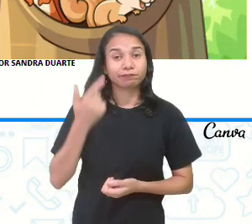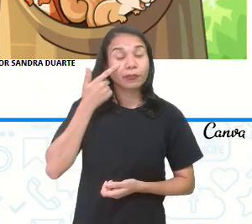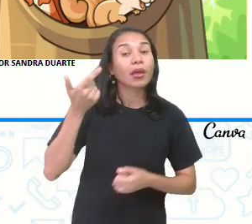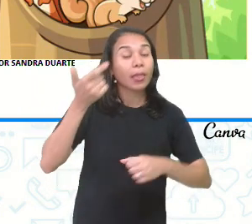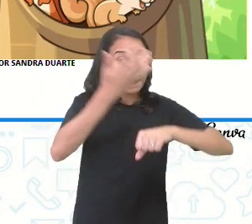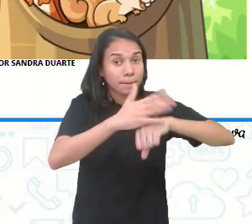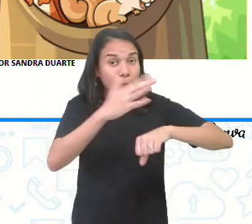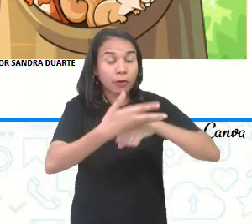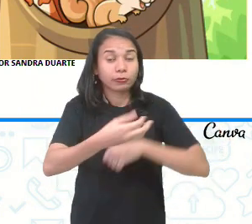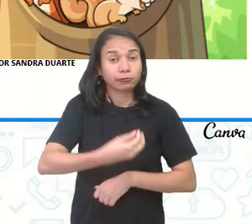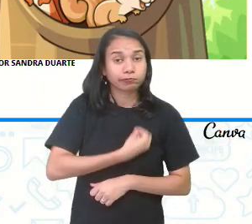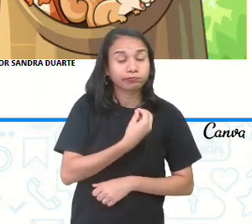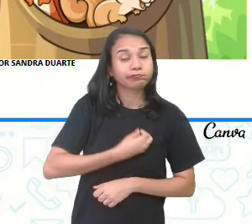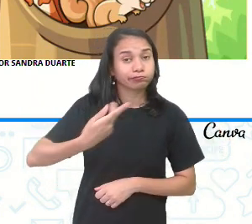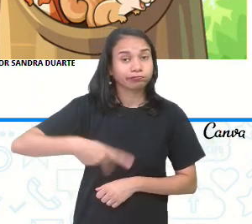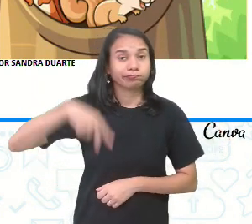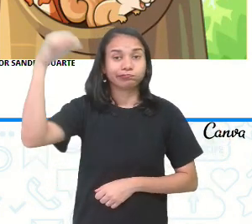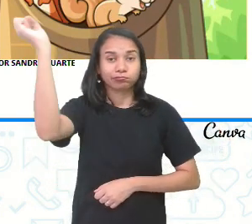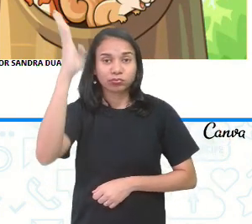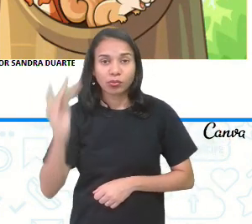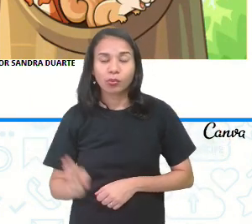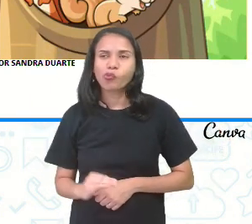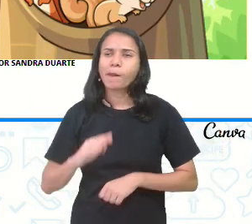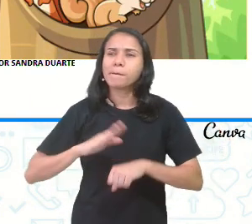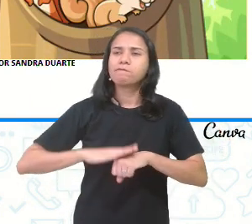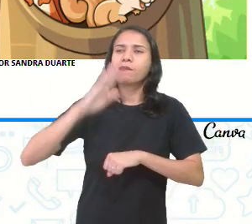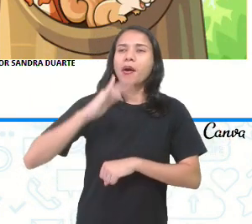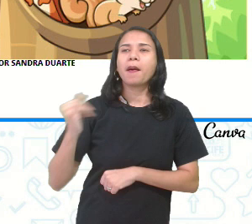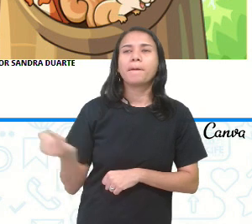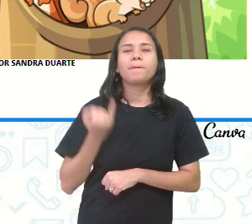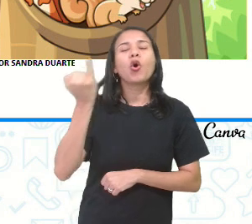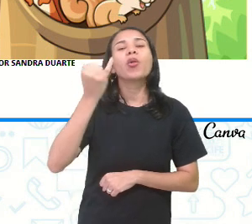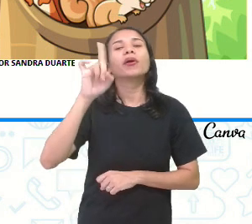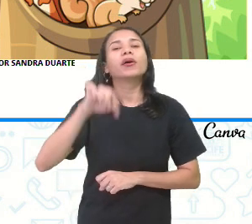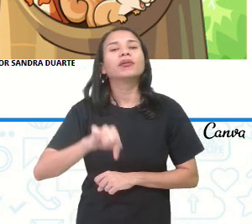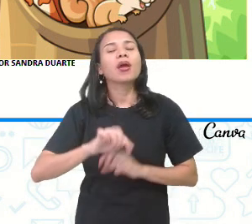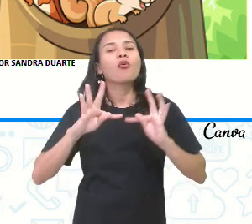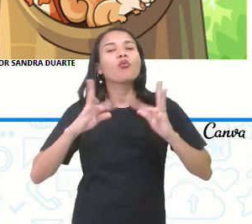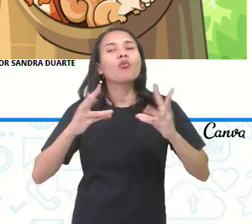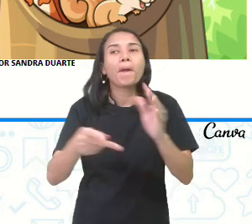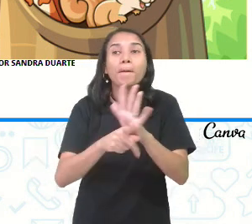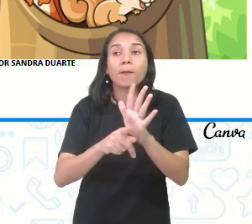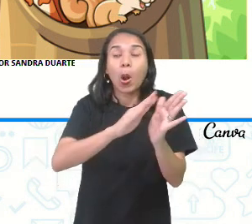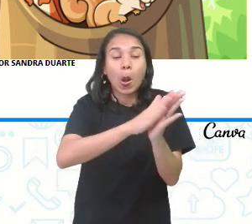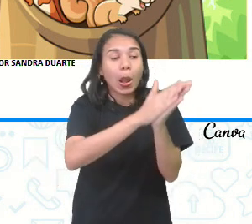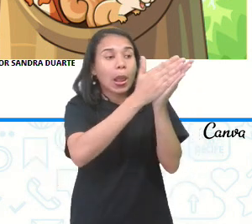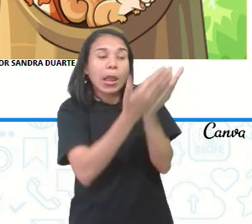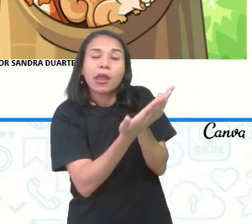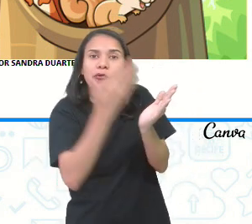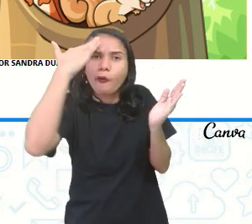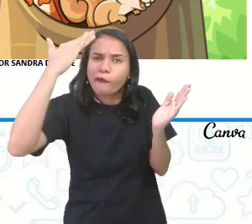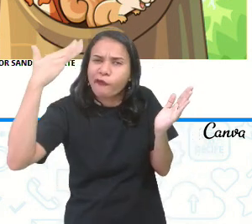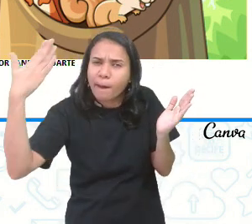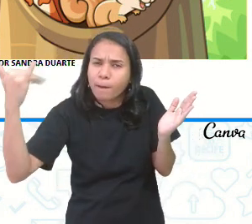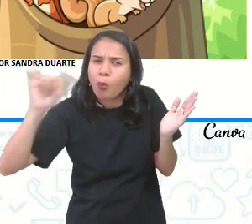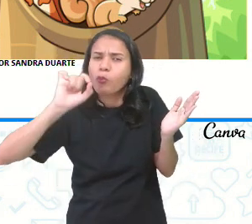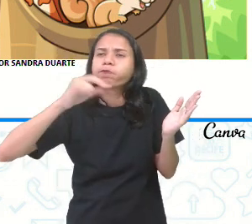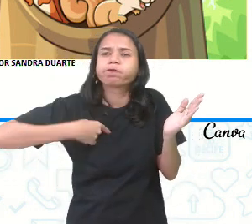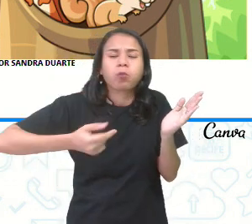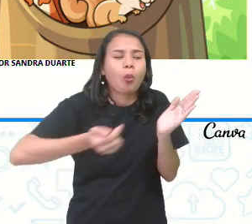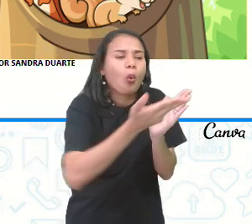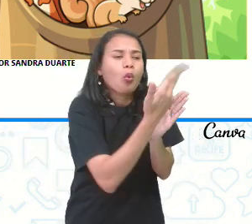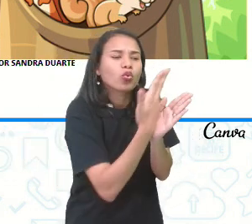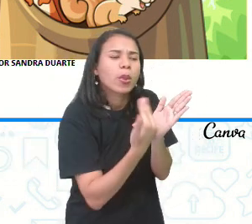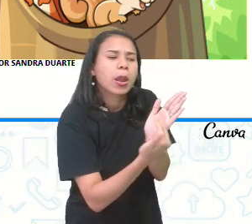Das suas atividades no Brasil, o mais importante depoimento é, contudo, o livro famoso para o qual Franz